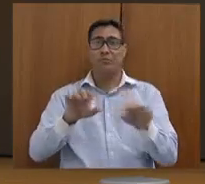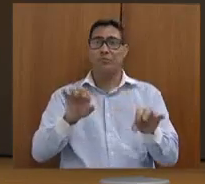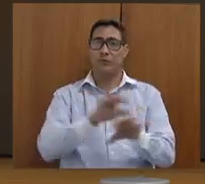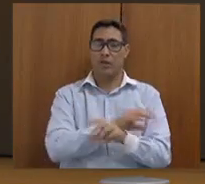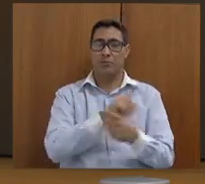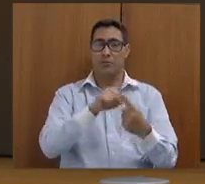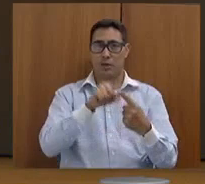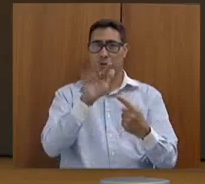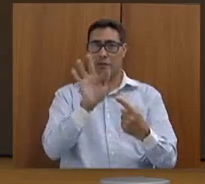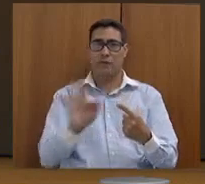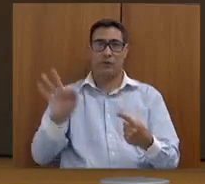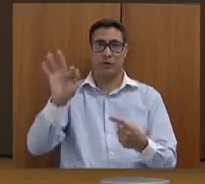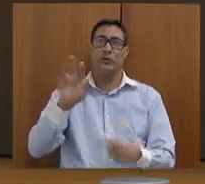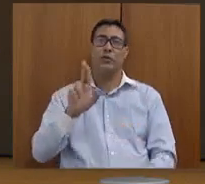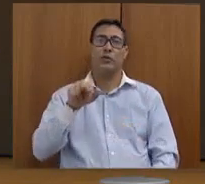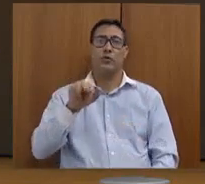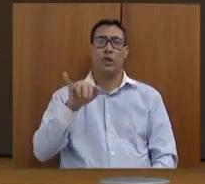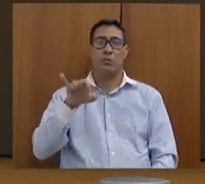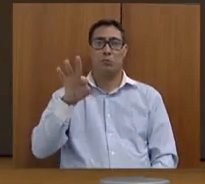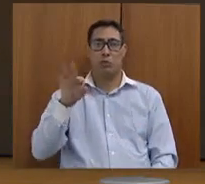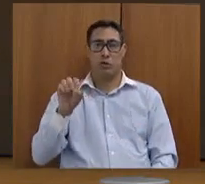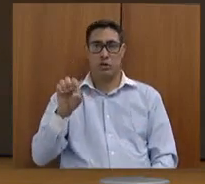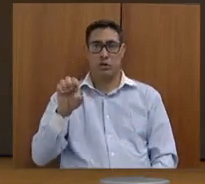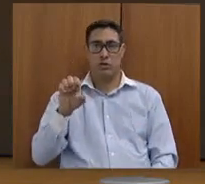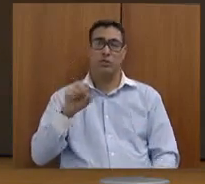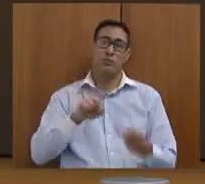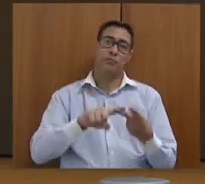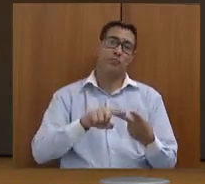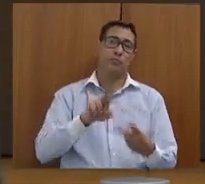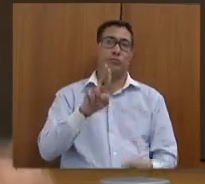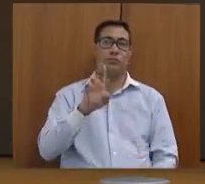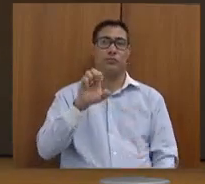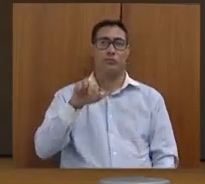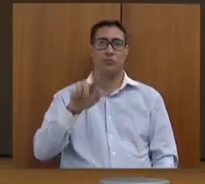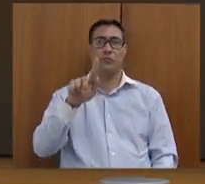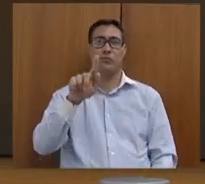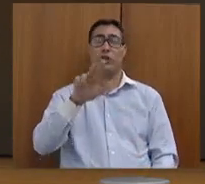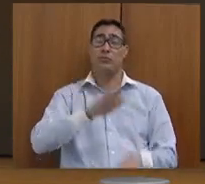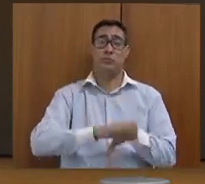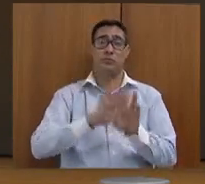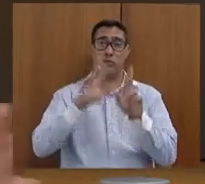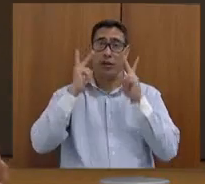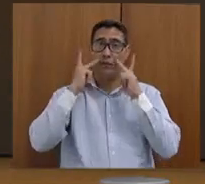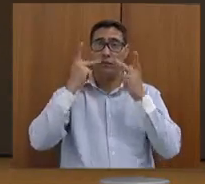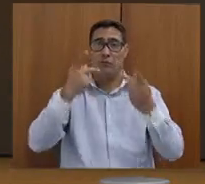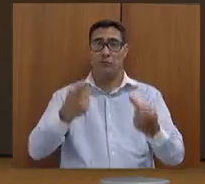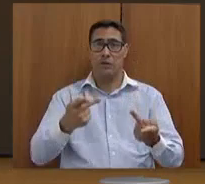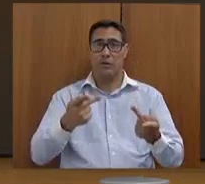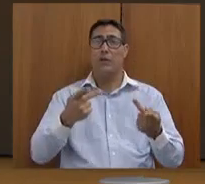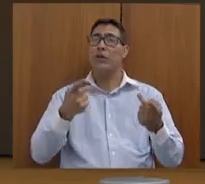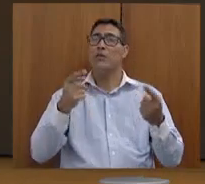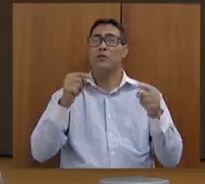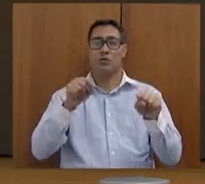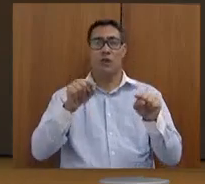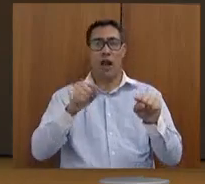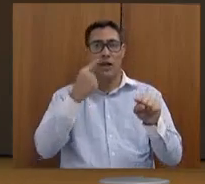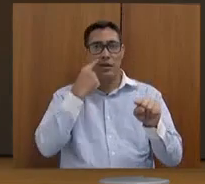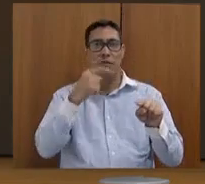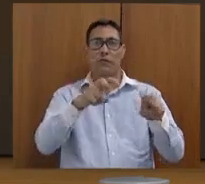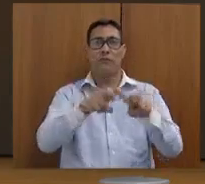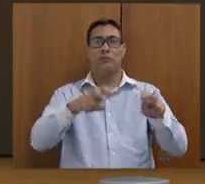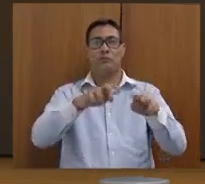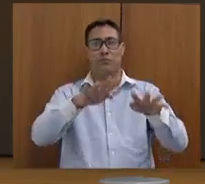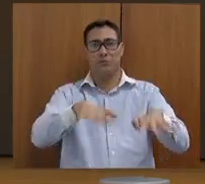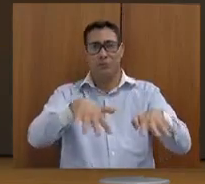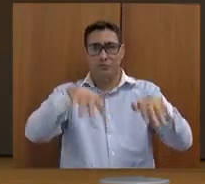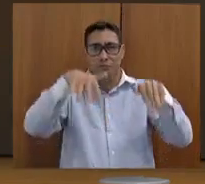weeng o senhor visitou unimontes e viu lá um Grande Auditório e Montes